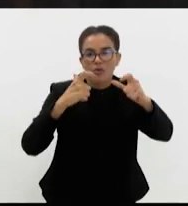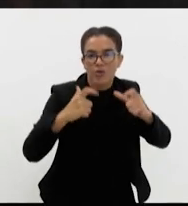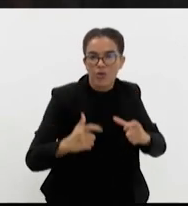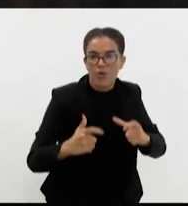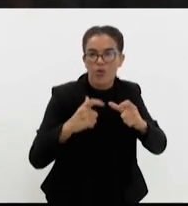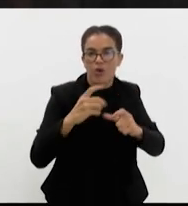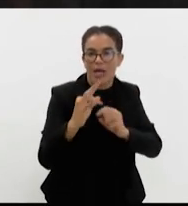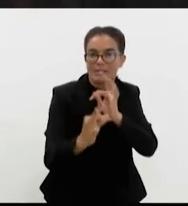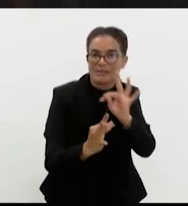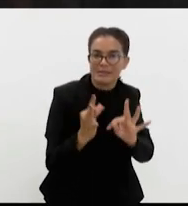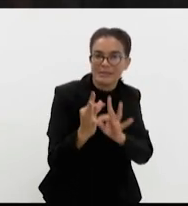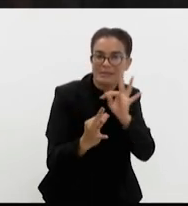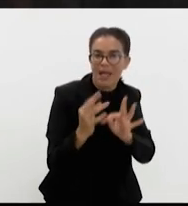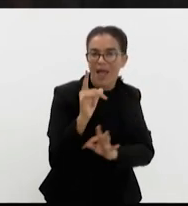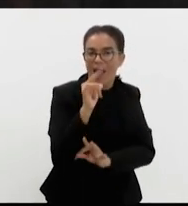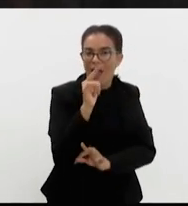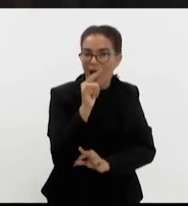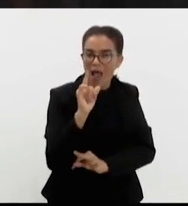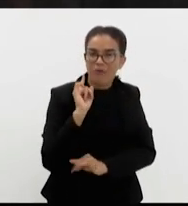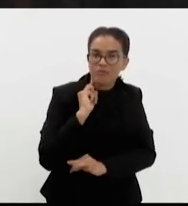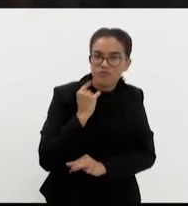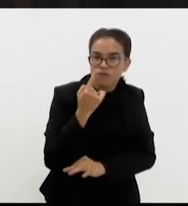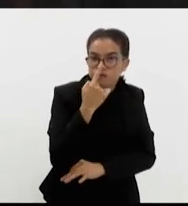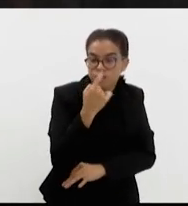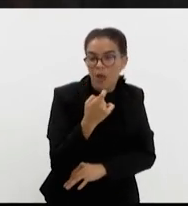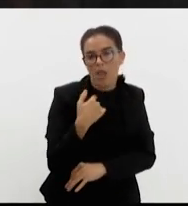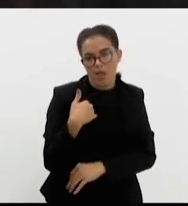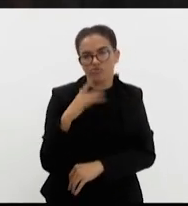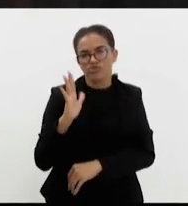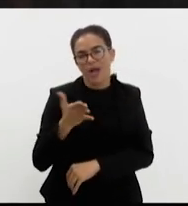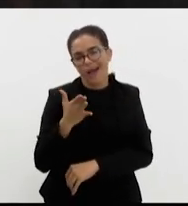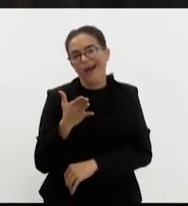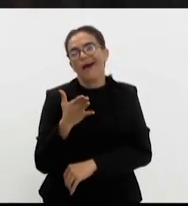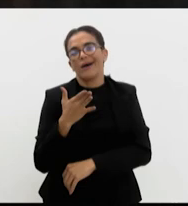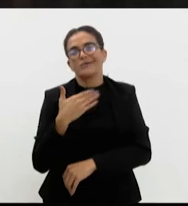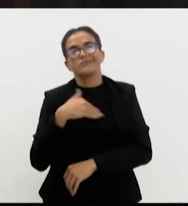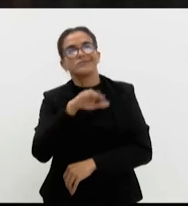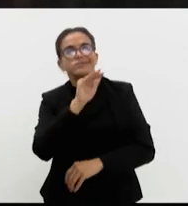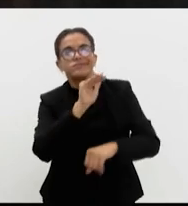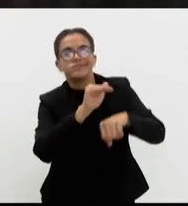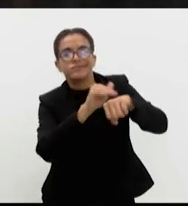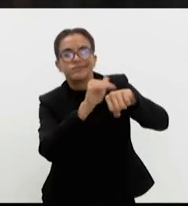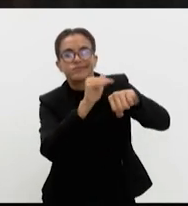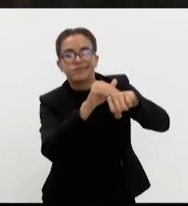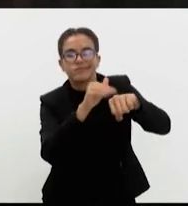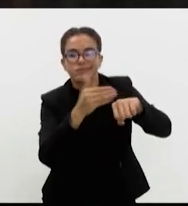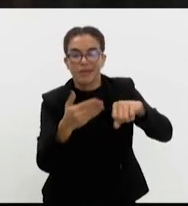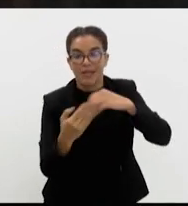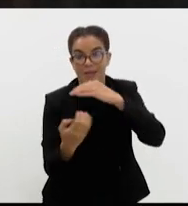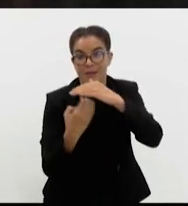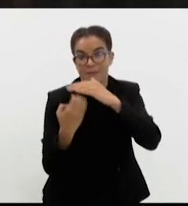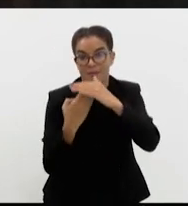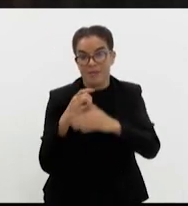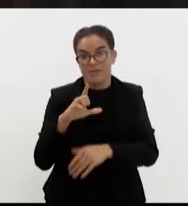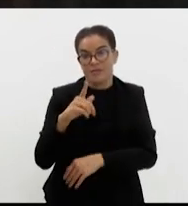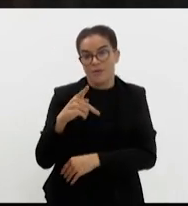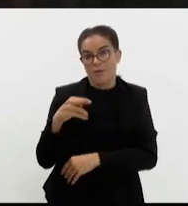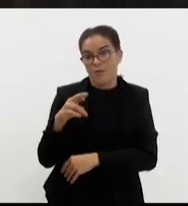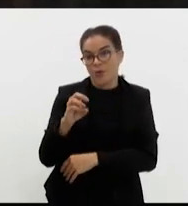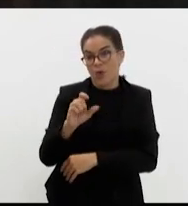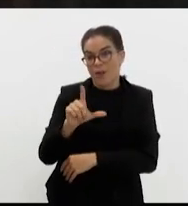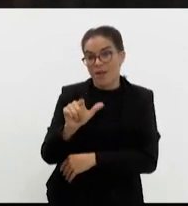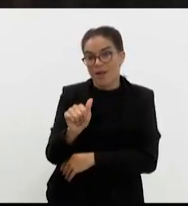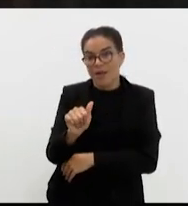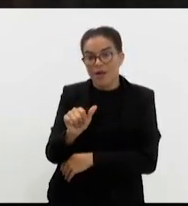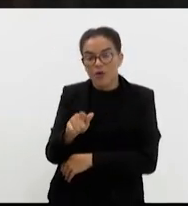de daisa que eu estando da pros e se dará o início neste